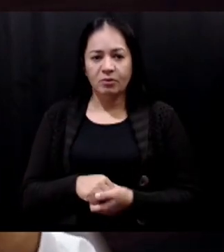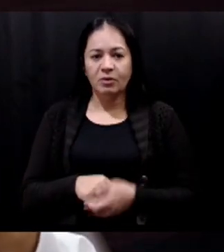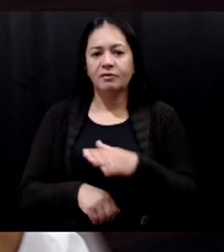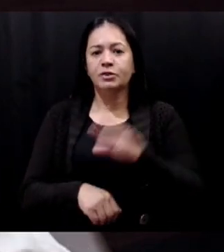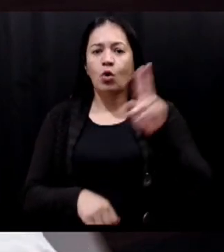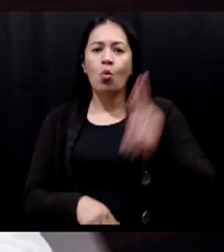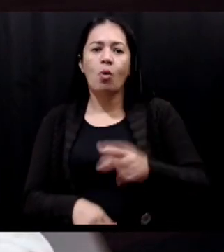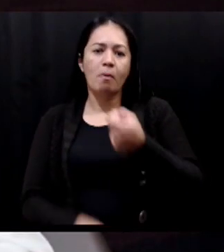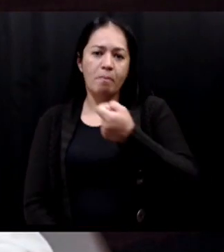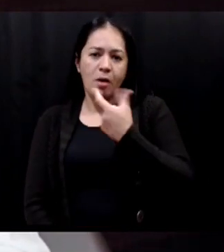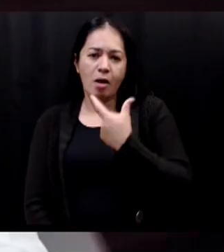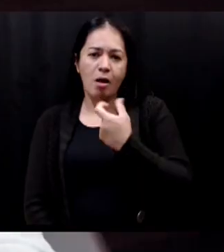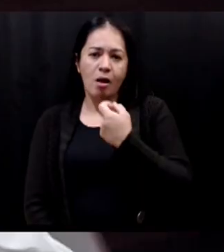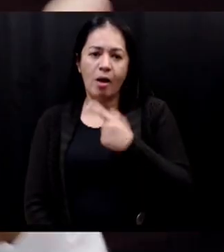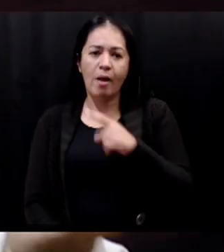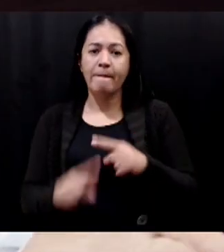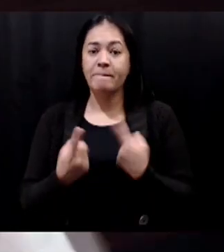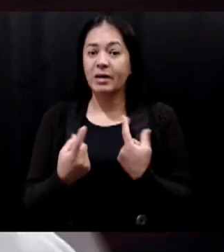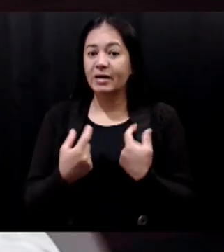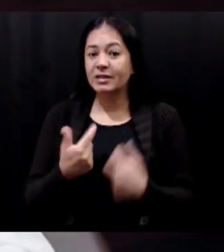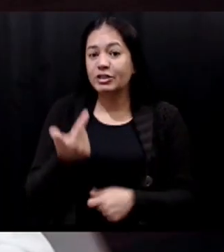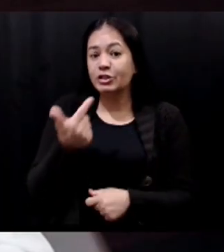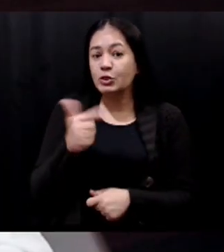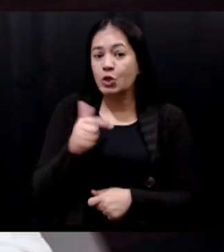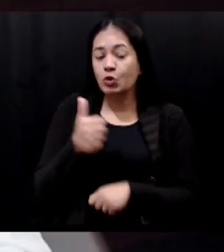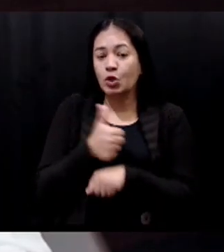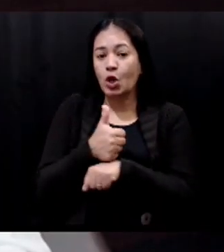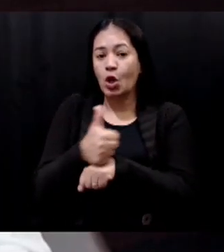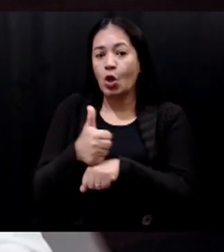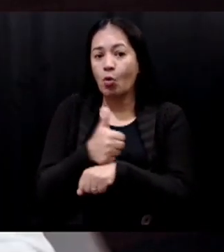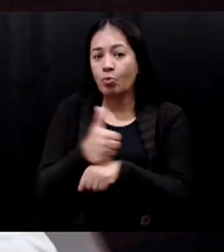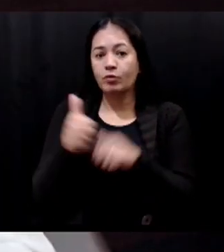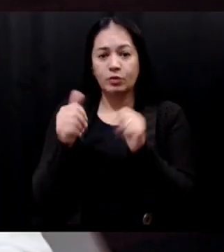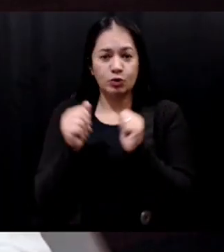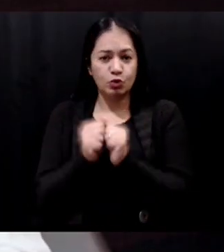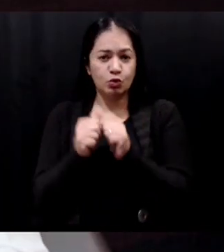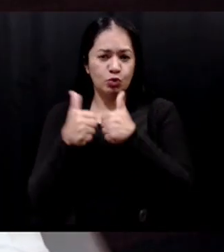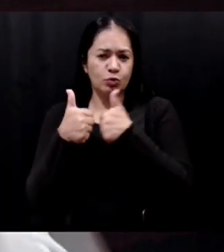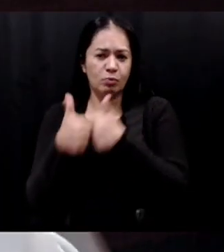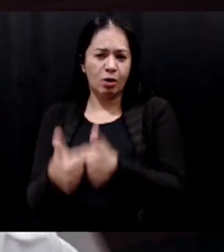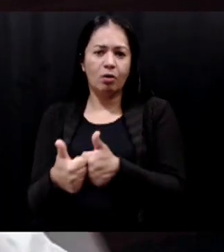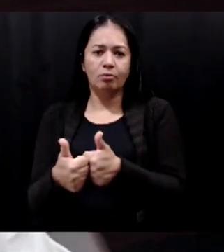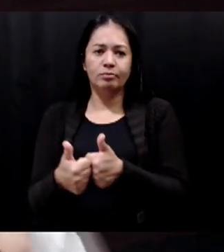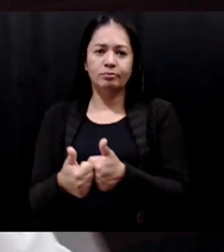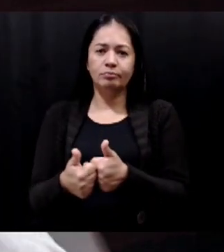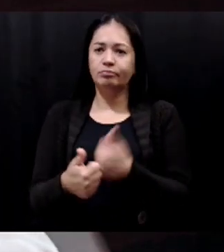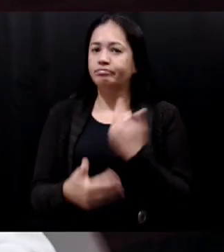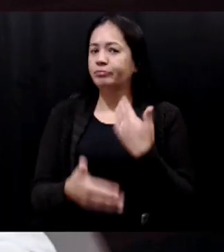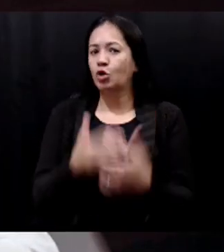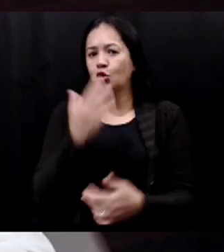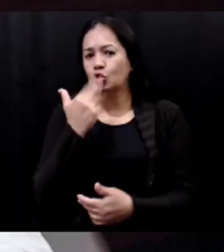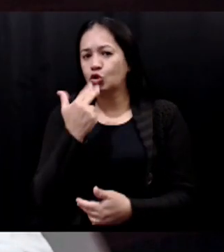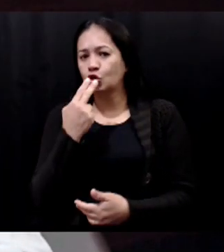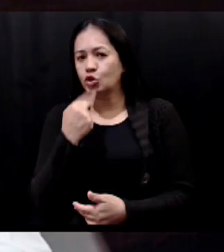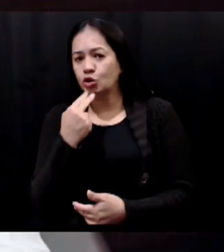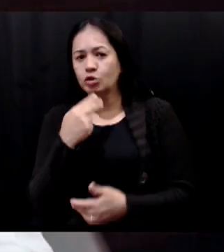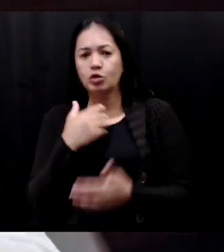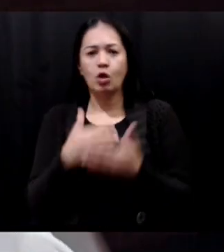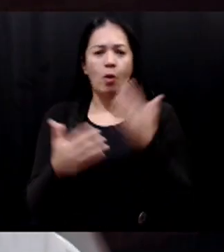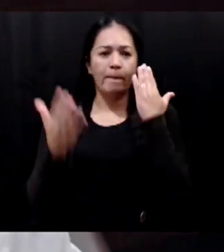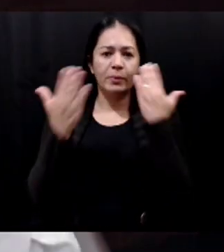o devido acompanhamento de um profissional de nutrição, de um endócrino, de um psicólogo, por